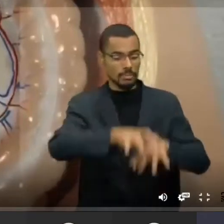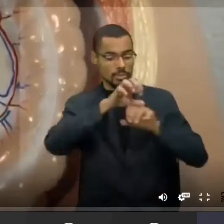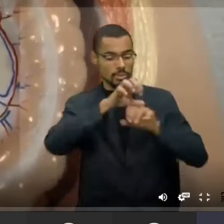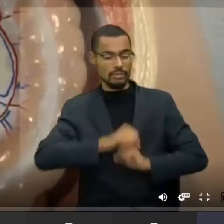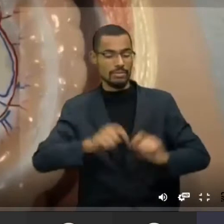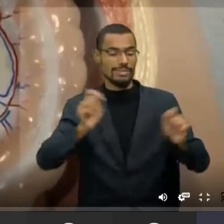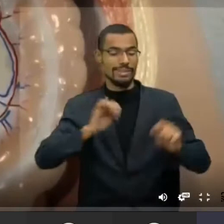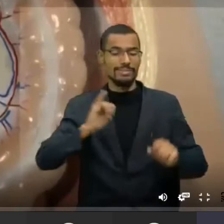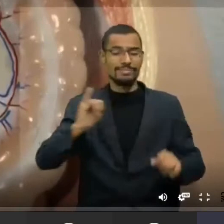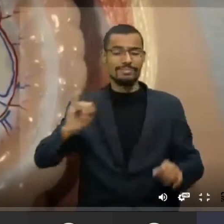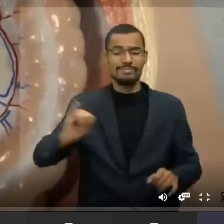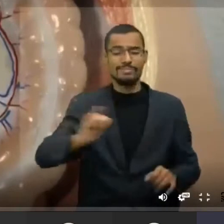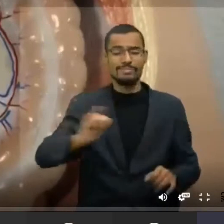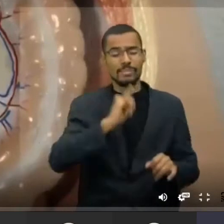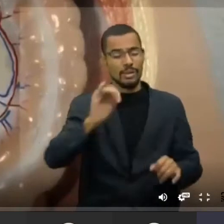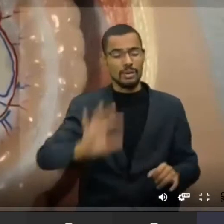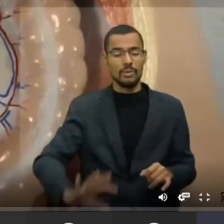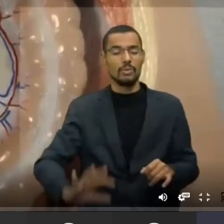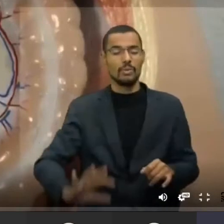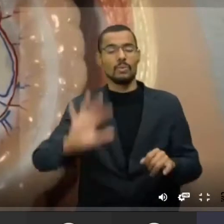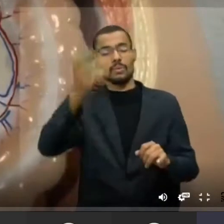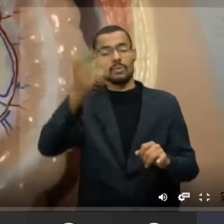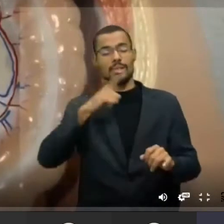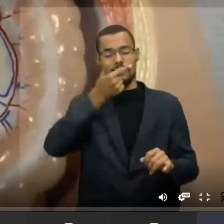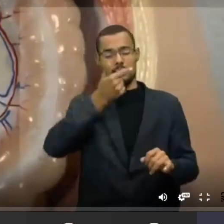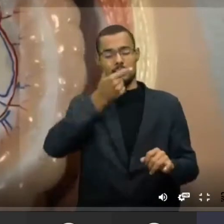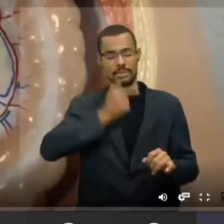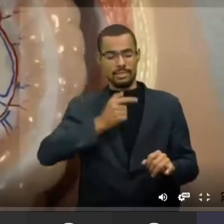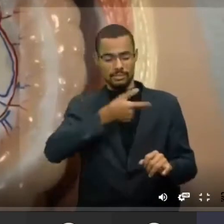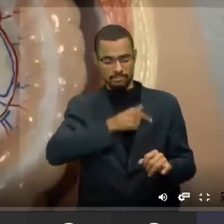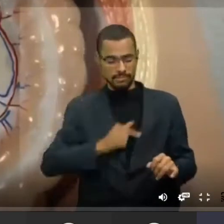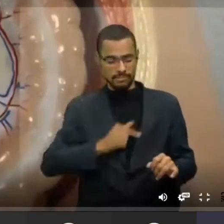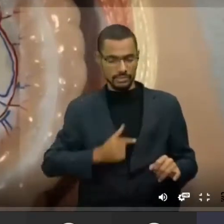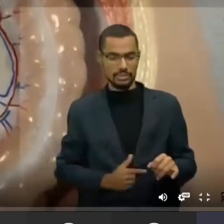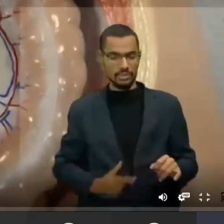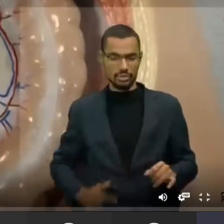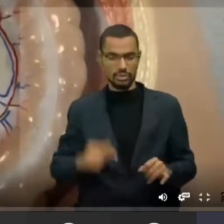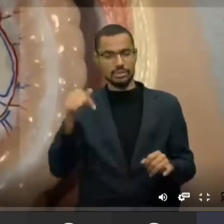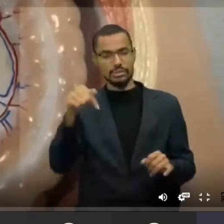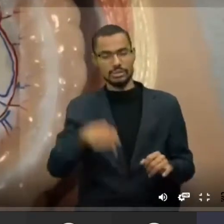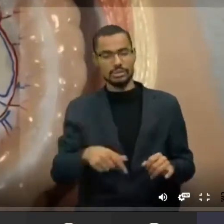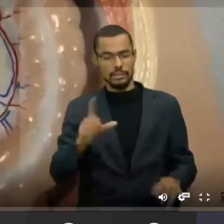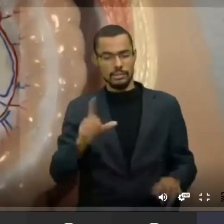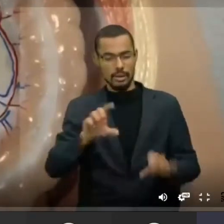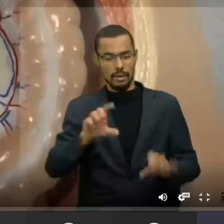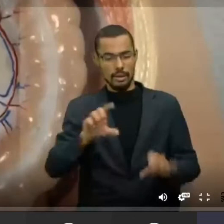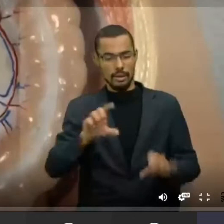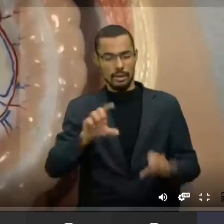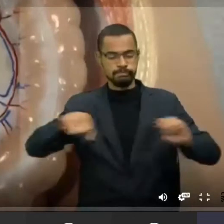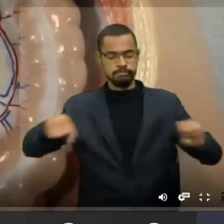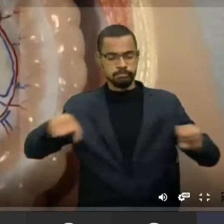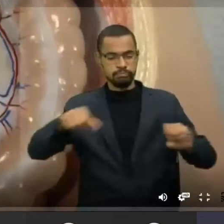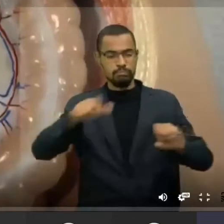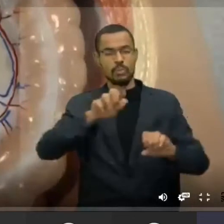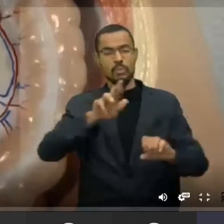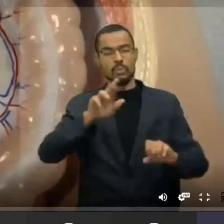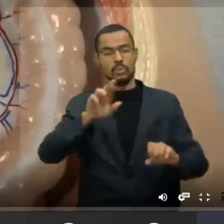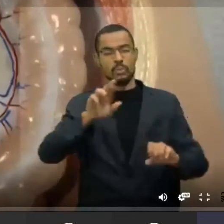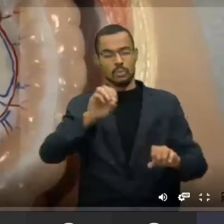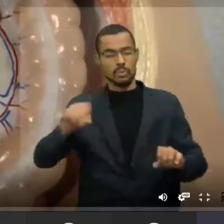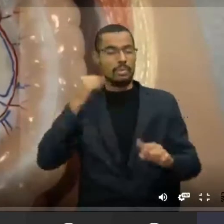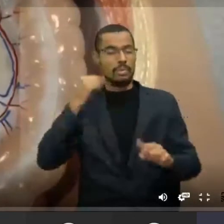absorção, então, acontecendo nos intestinos, no colo do intestino grosso, né? Então,